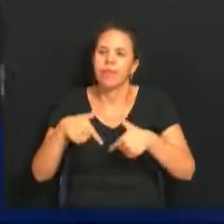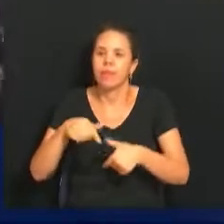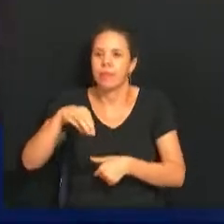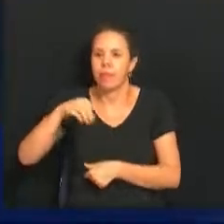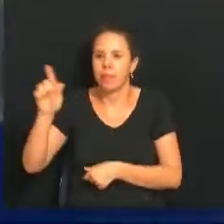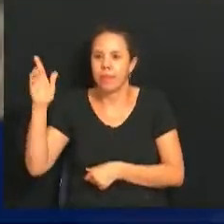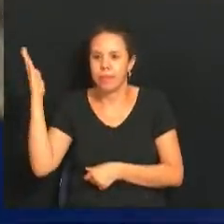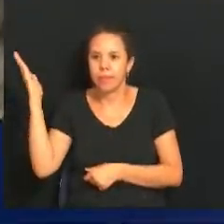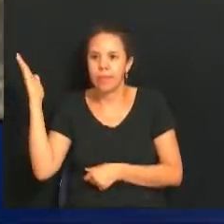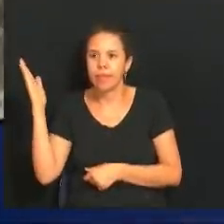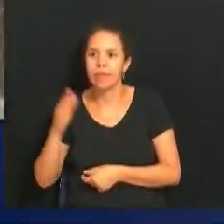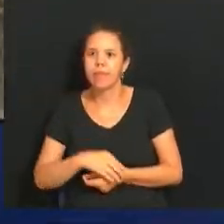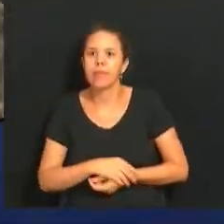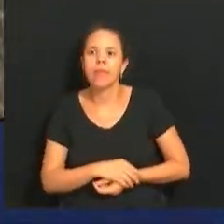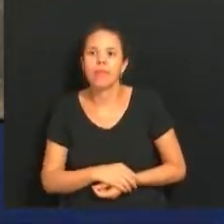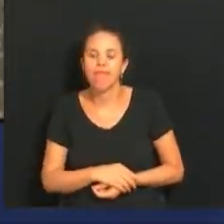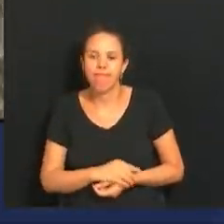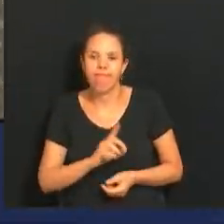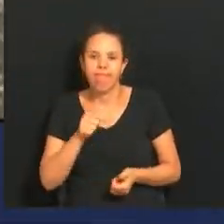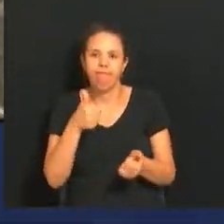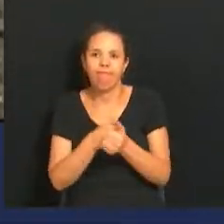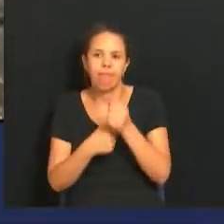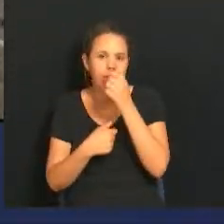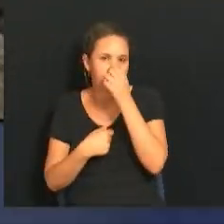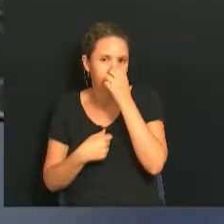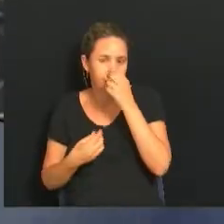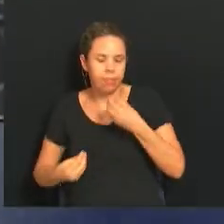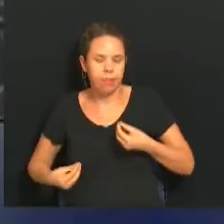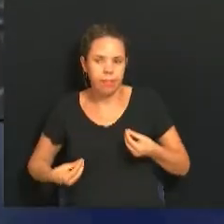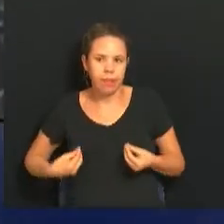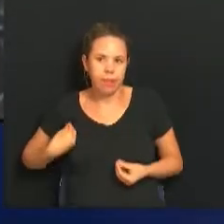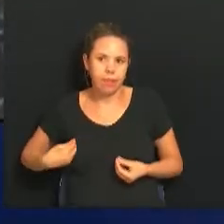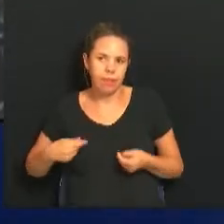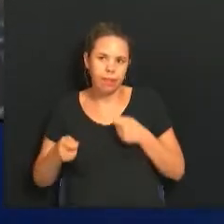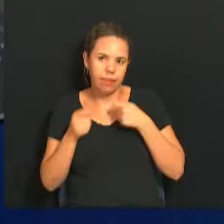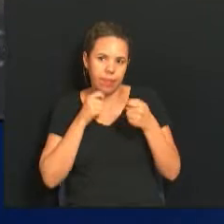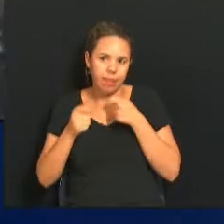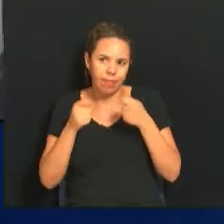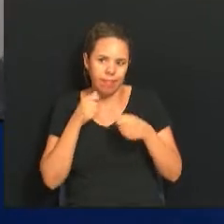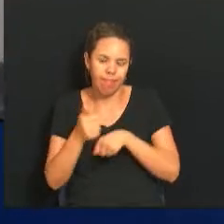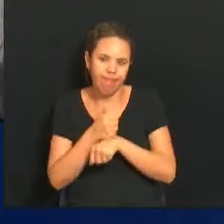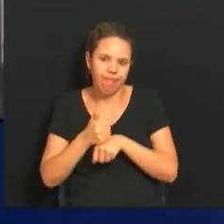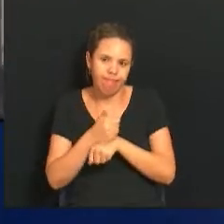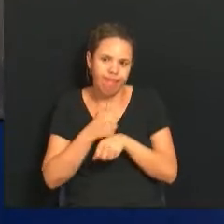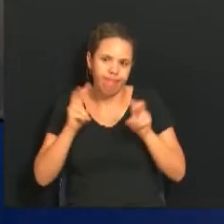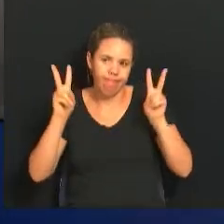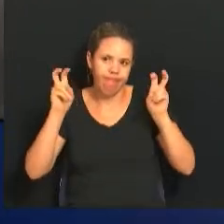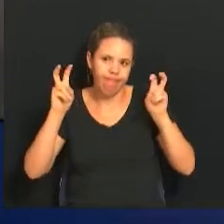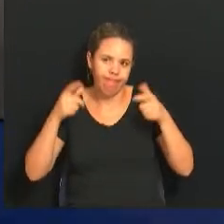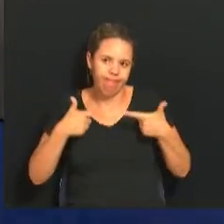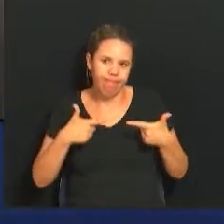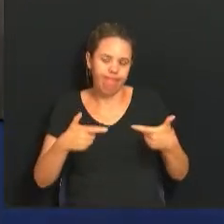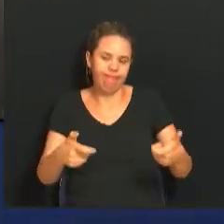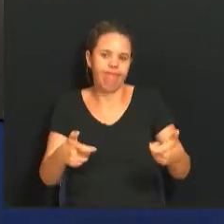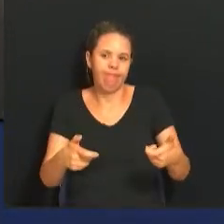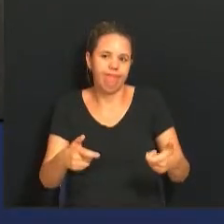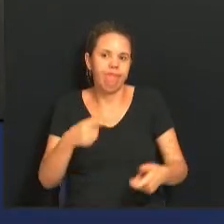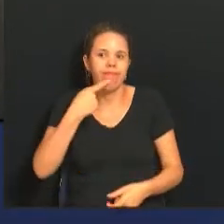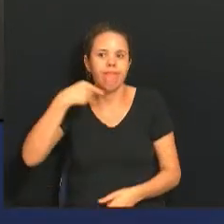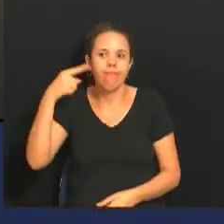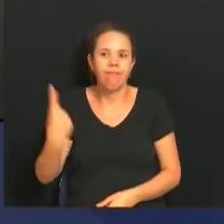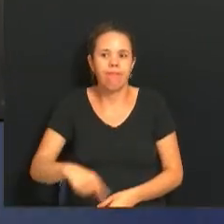Gatti. Daqui a pouco tem entrevista ao vivo com especialistas sobre a guerra entre Rússia